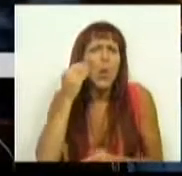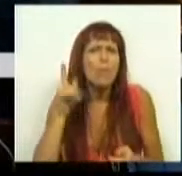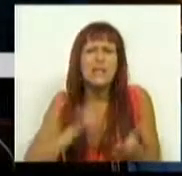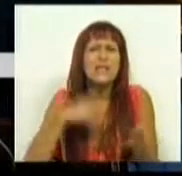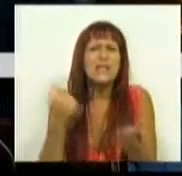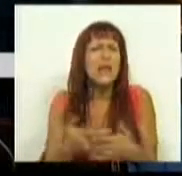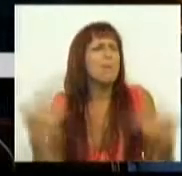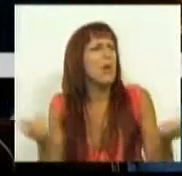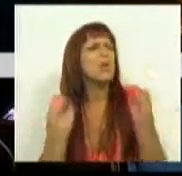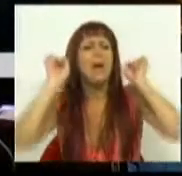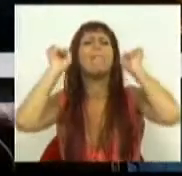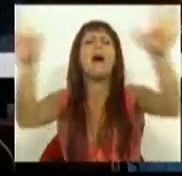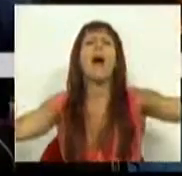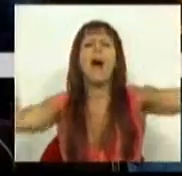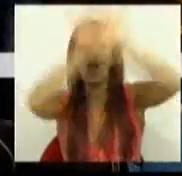sempre uma...